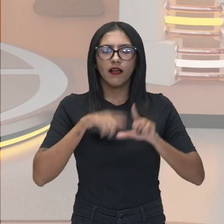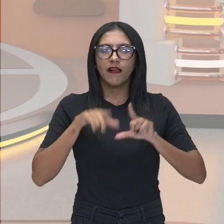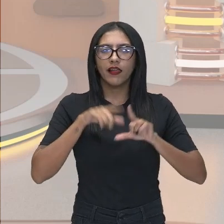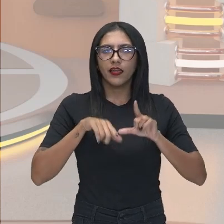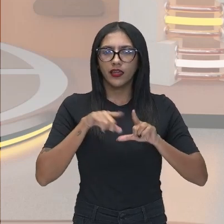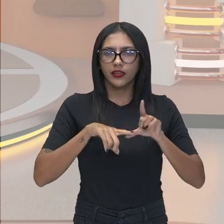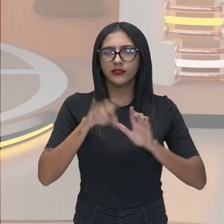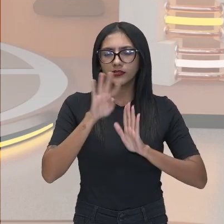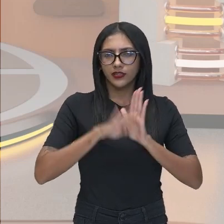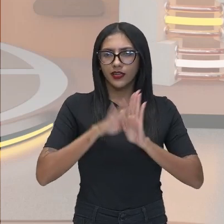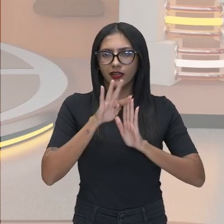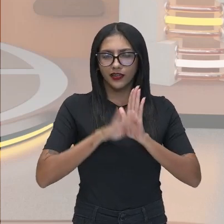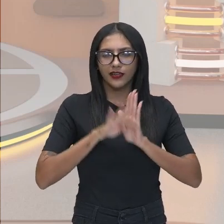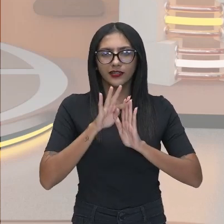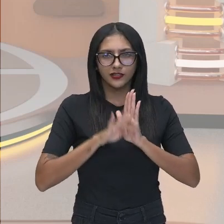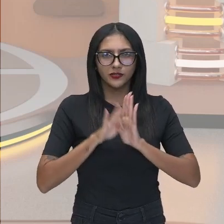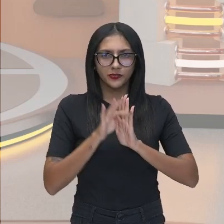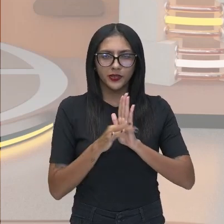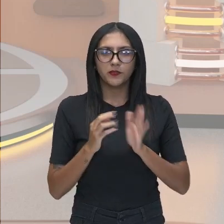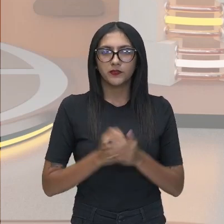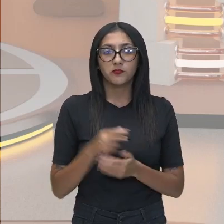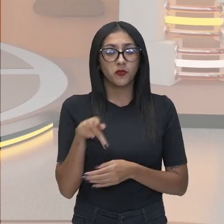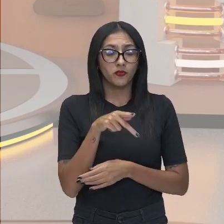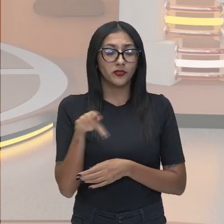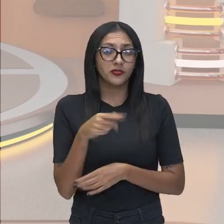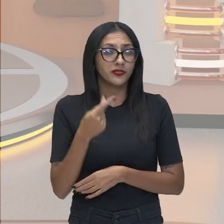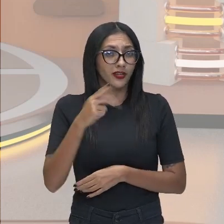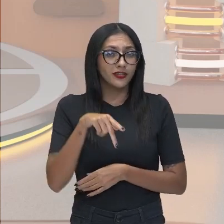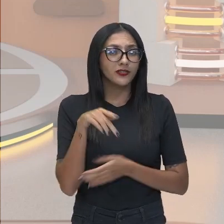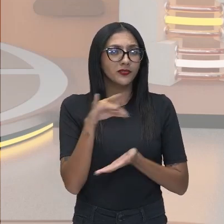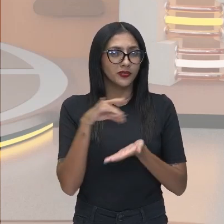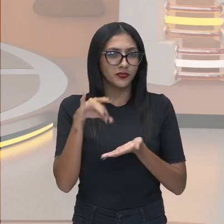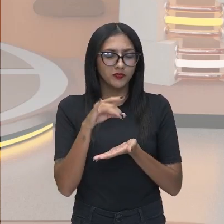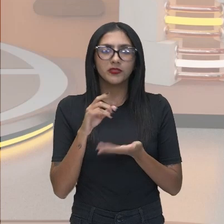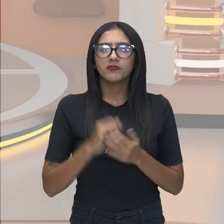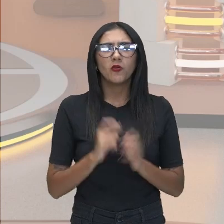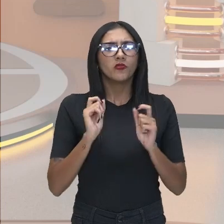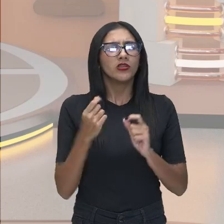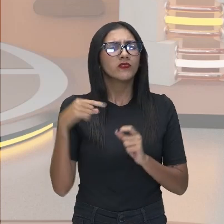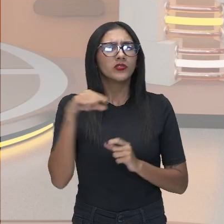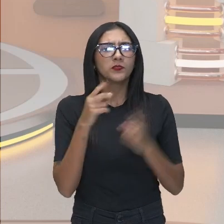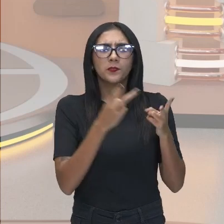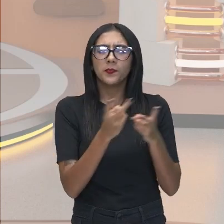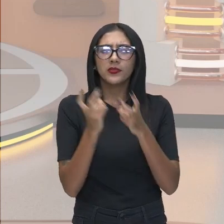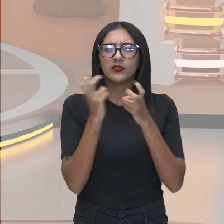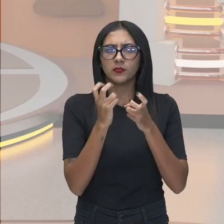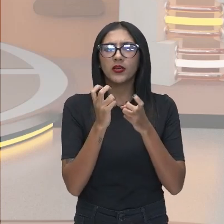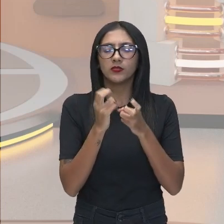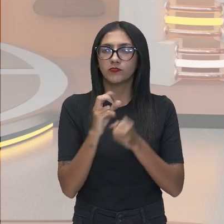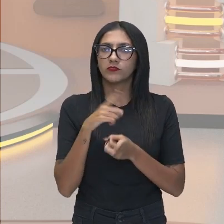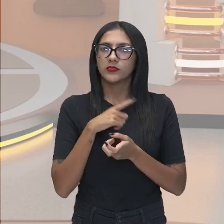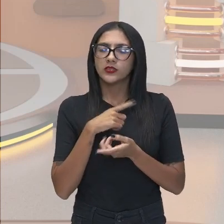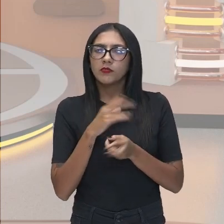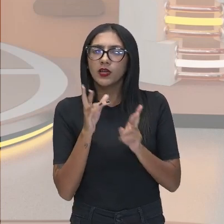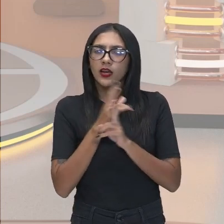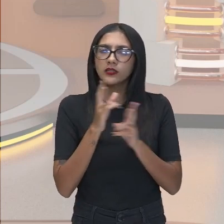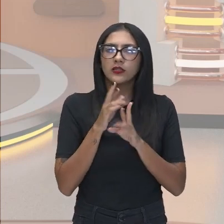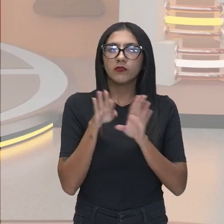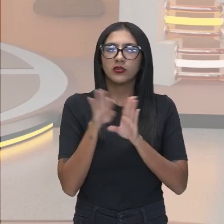nossos professores de geografia aqui do Centro de Mídias, né, a gente pode observar também a influência